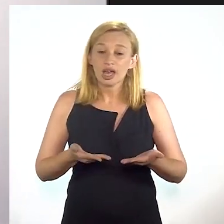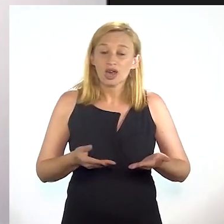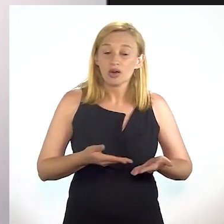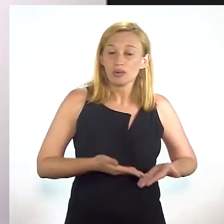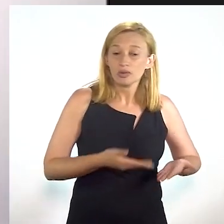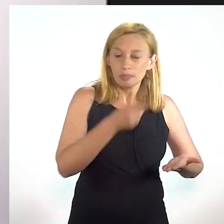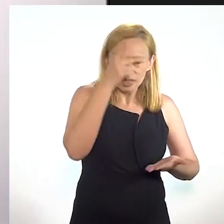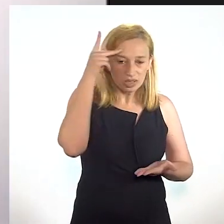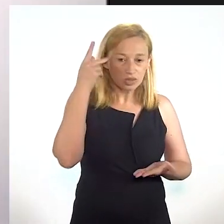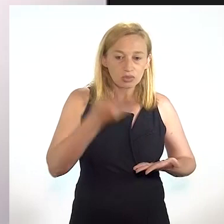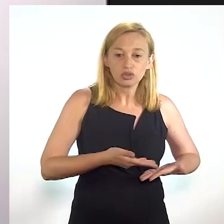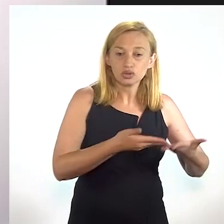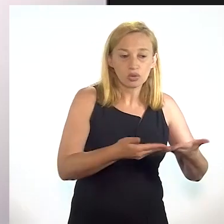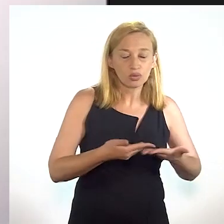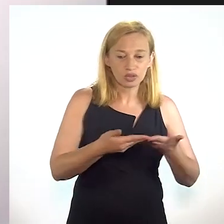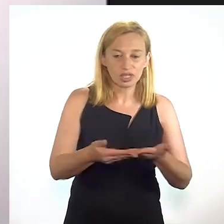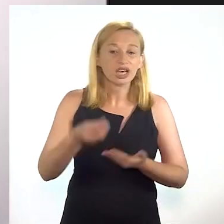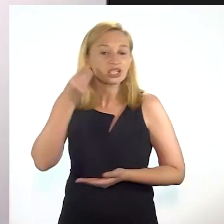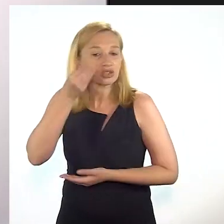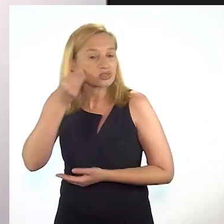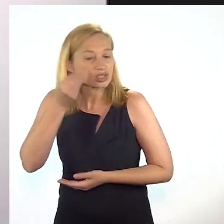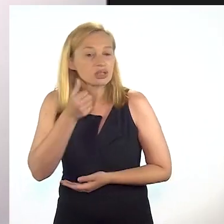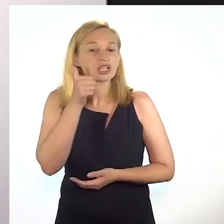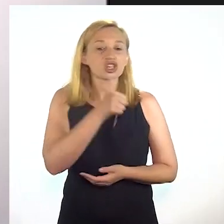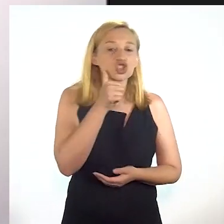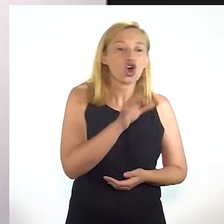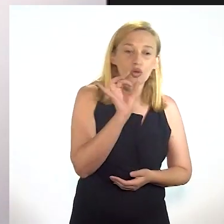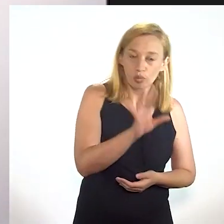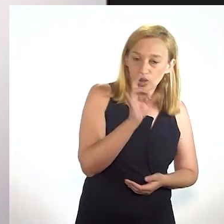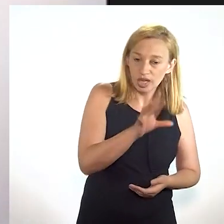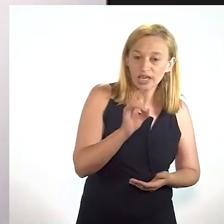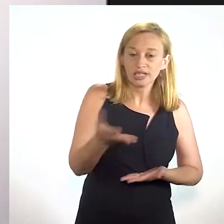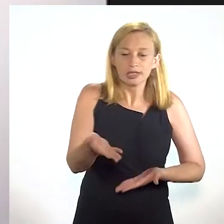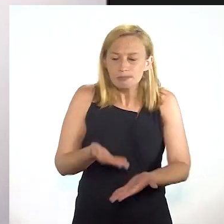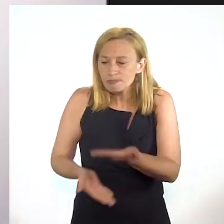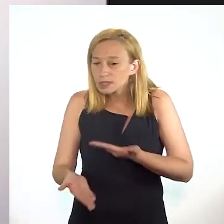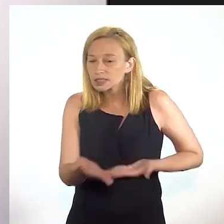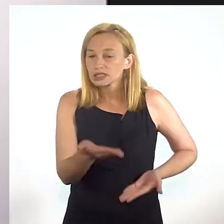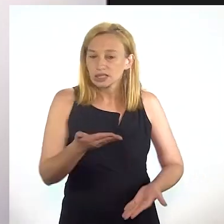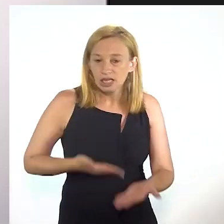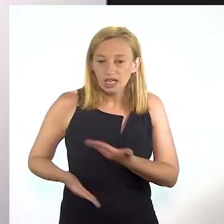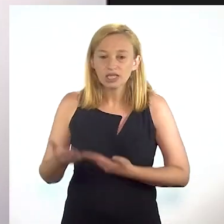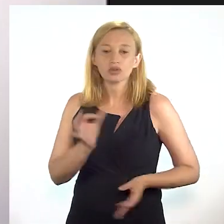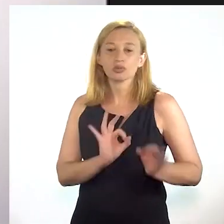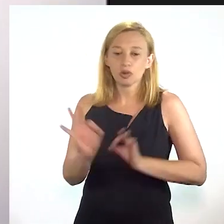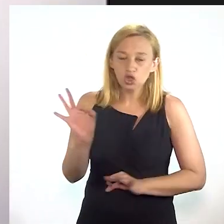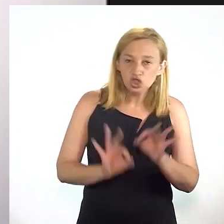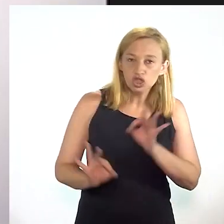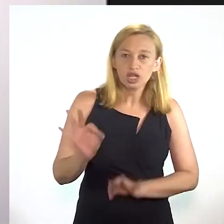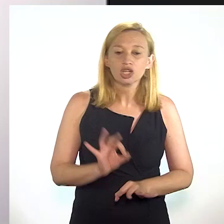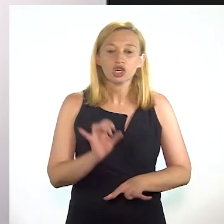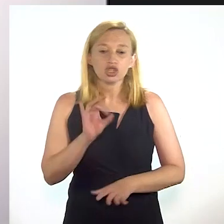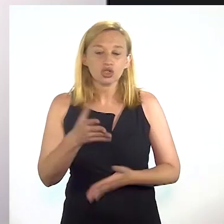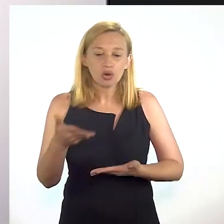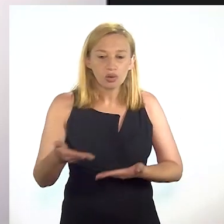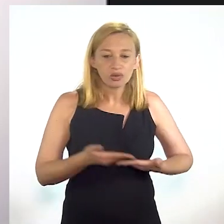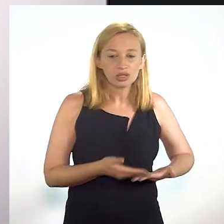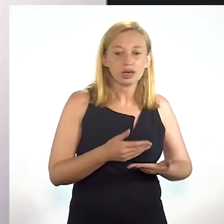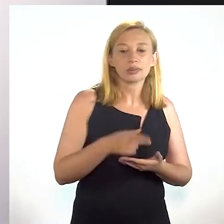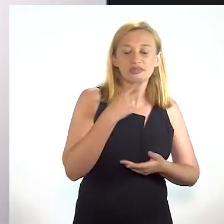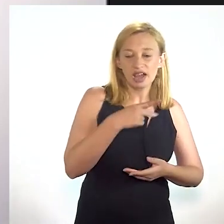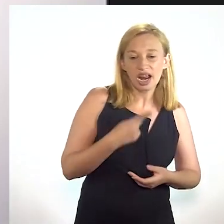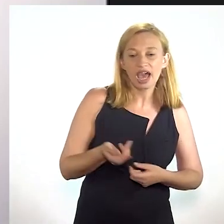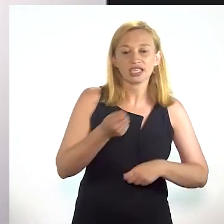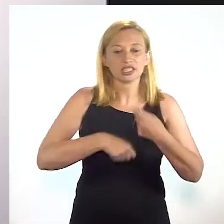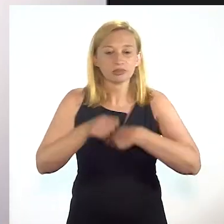trago convidadas, eu dou preferência realmente por si só mulheres, então tem essa parceria com projetos, então trago